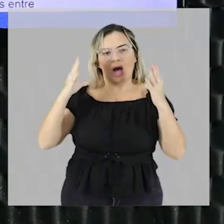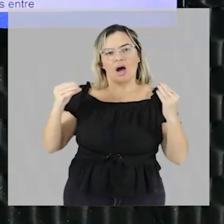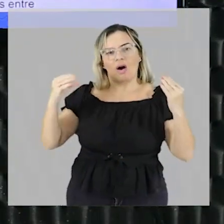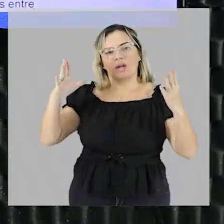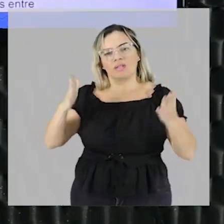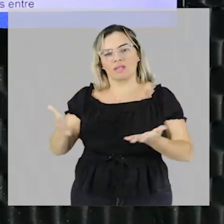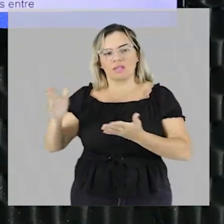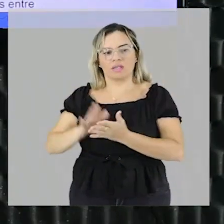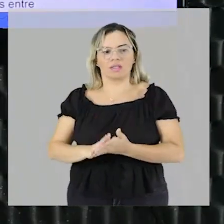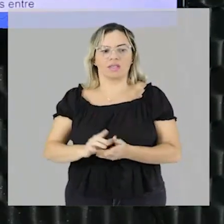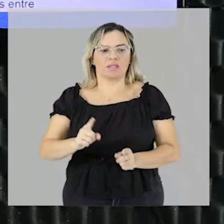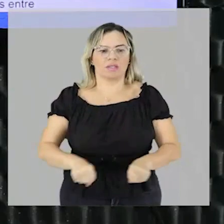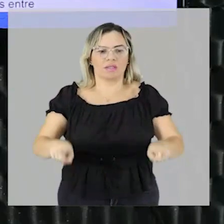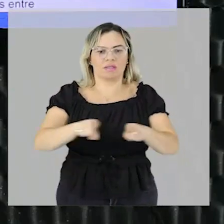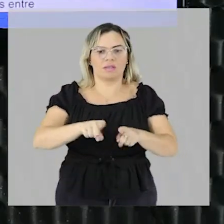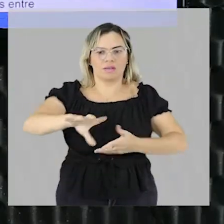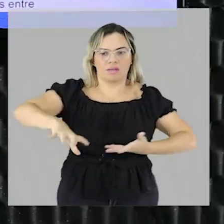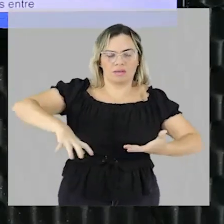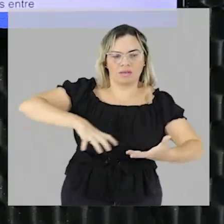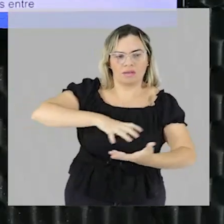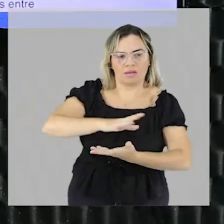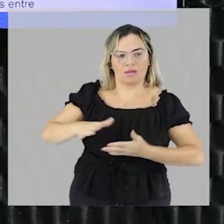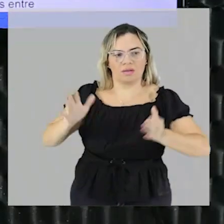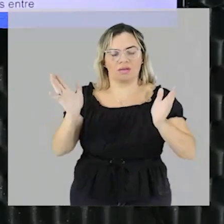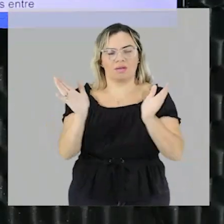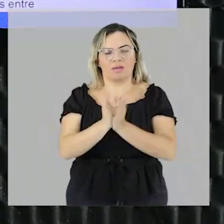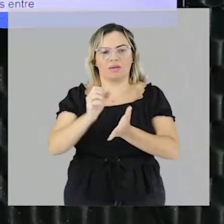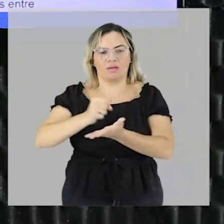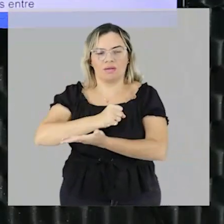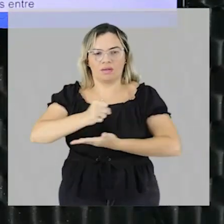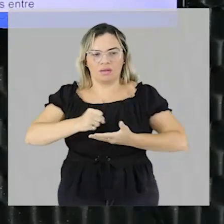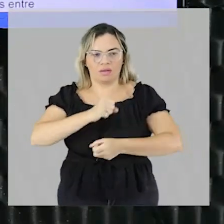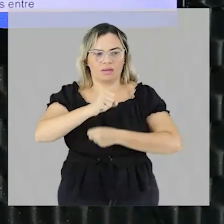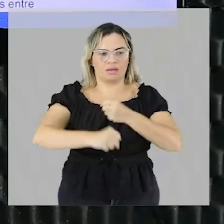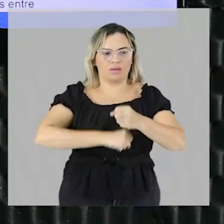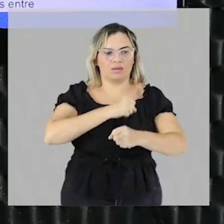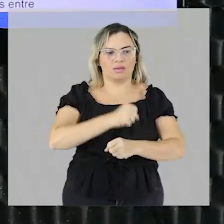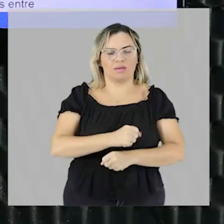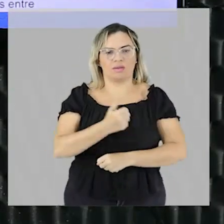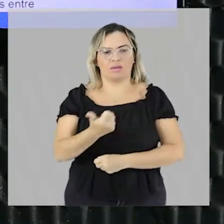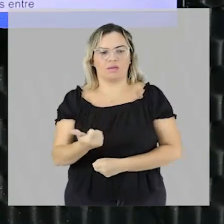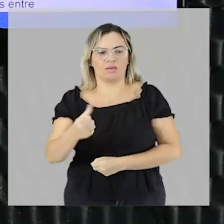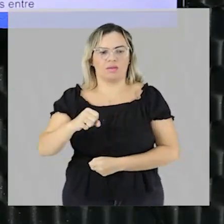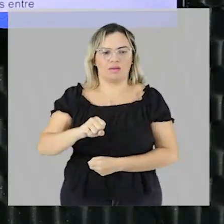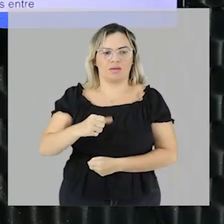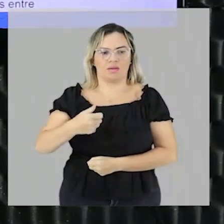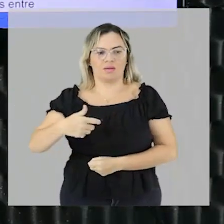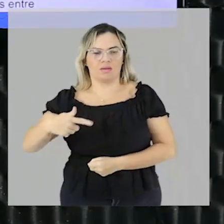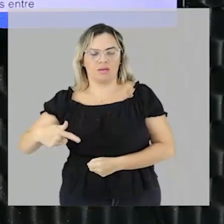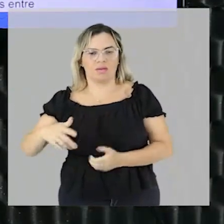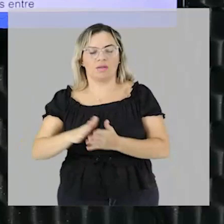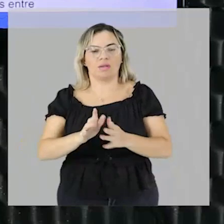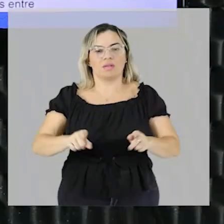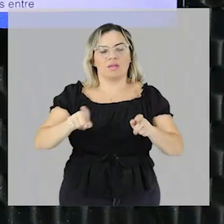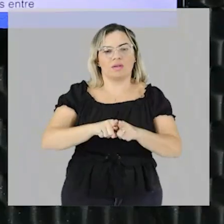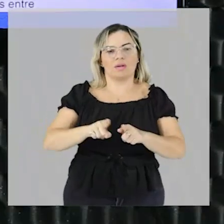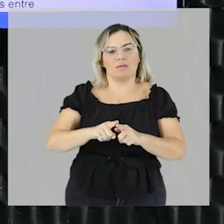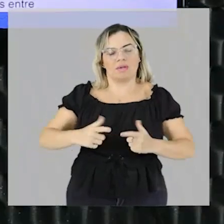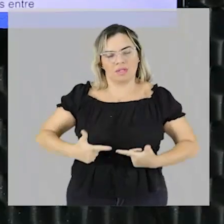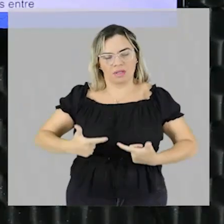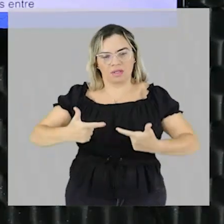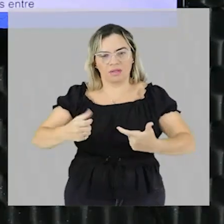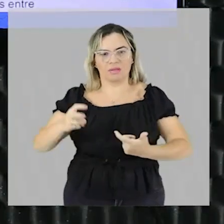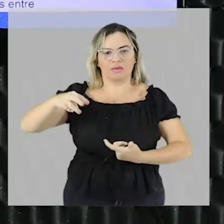Pernambucana, né, que vai acontecer basicamente ali em 1817, ou ele pode falar da Guerra dos Mascates. Então nós temos que olhar com